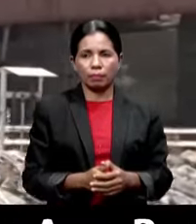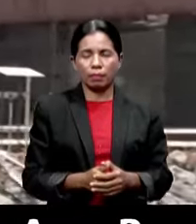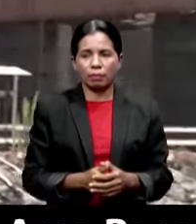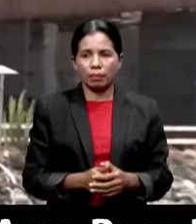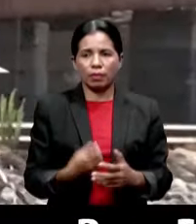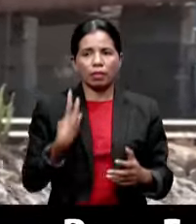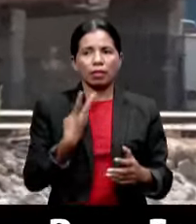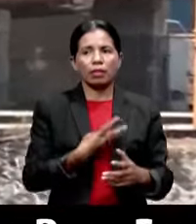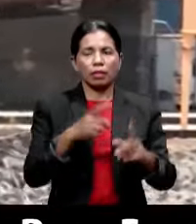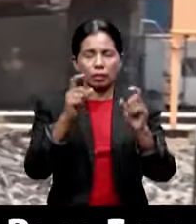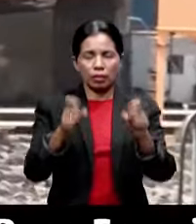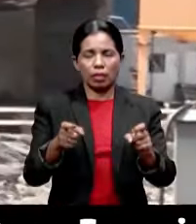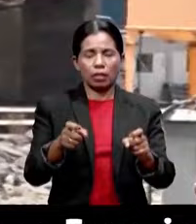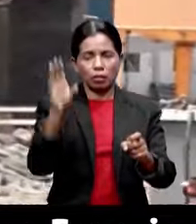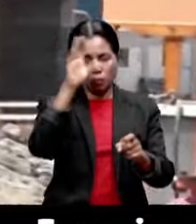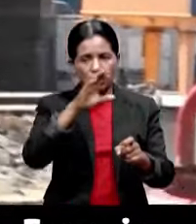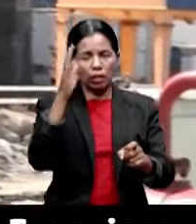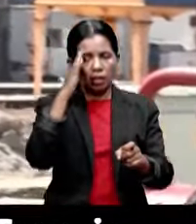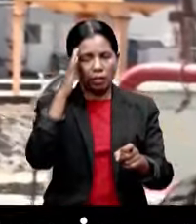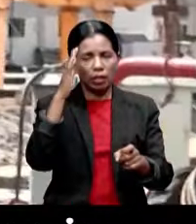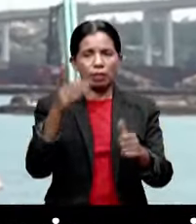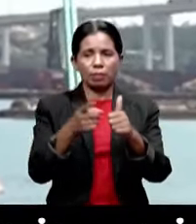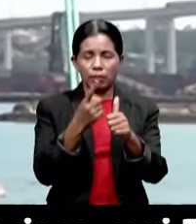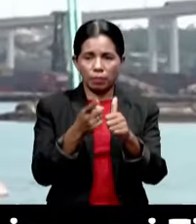E tem que descobrir o